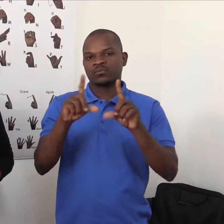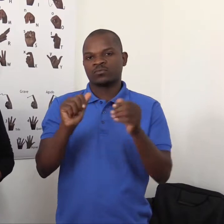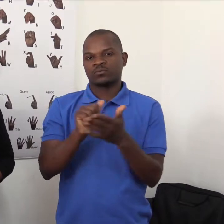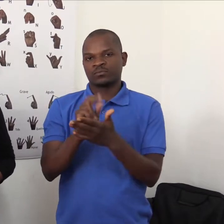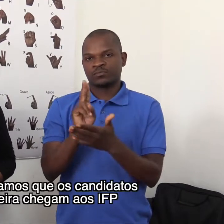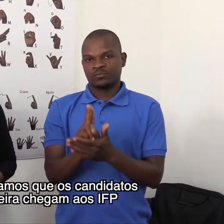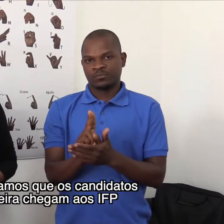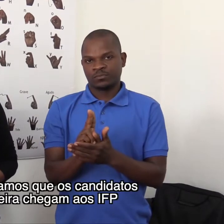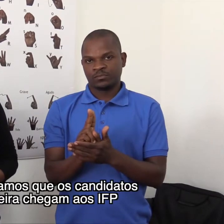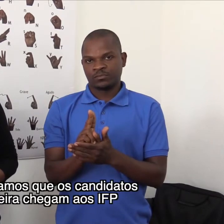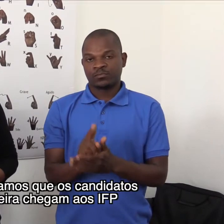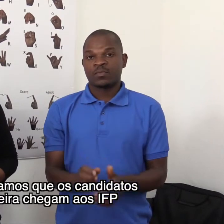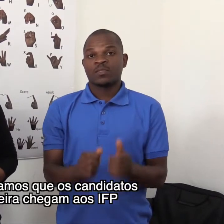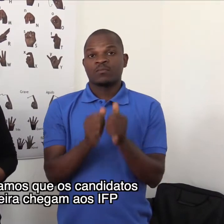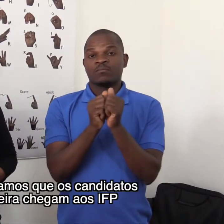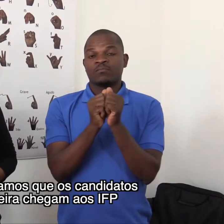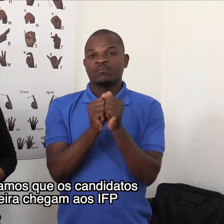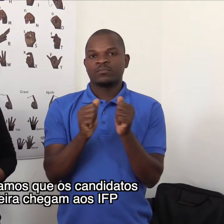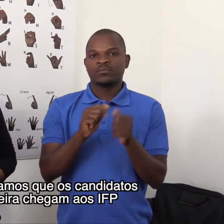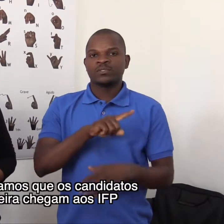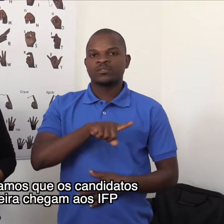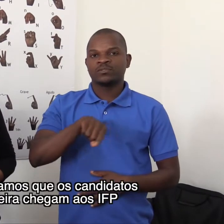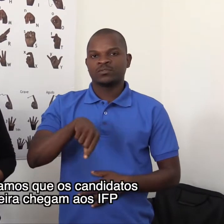Nós consideramos que